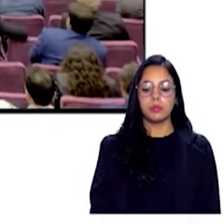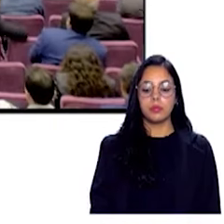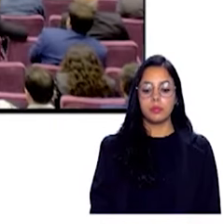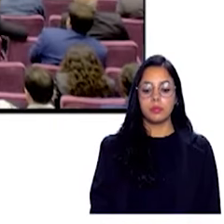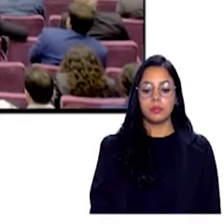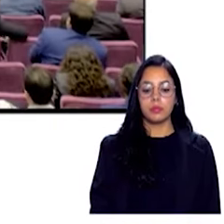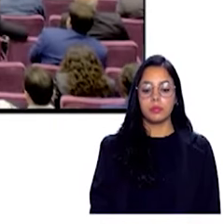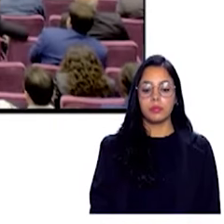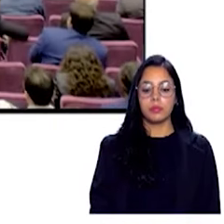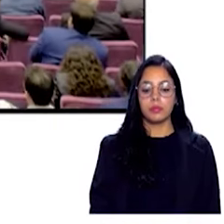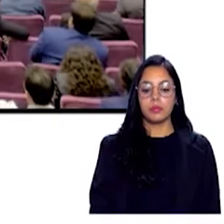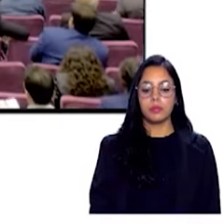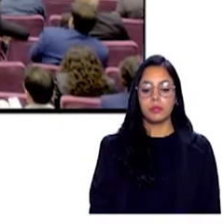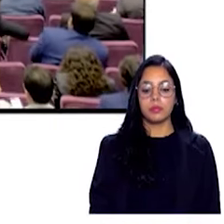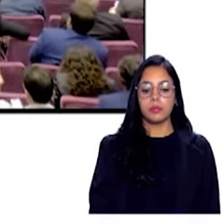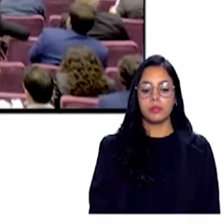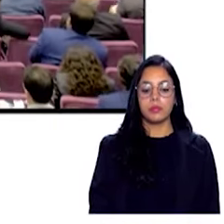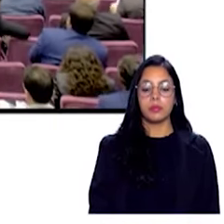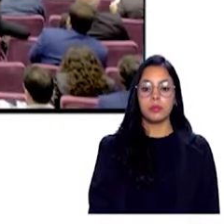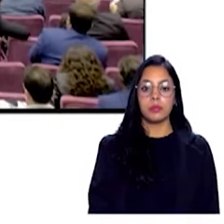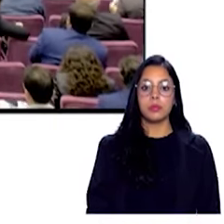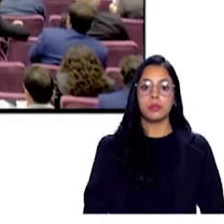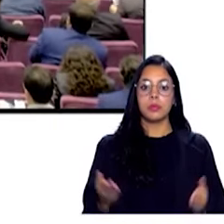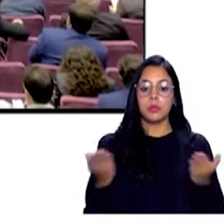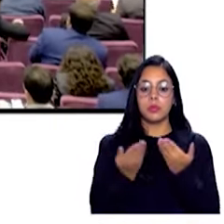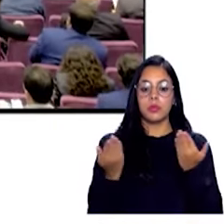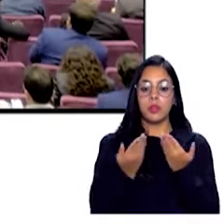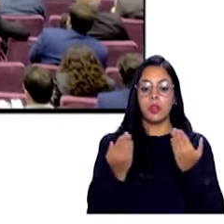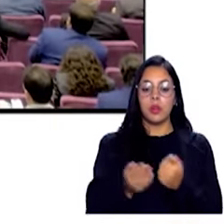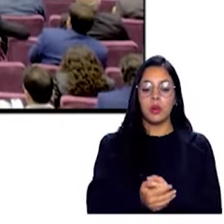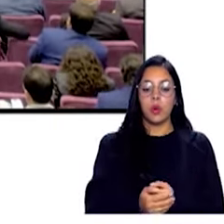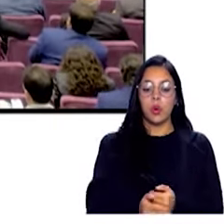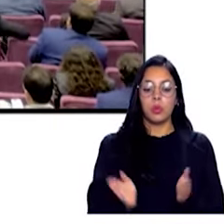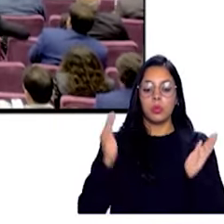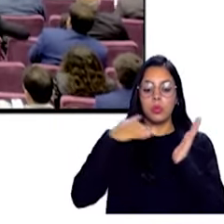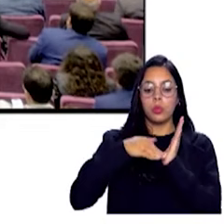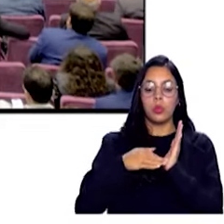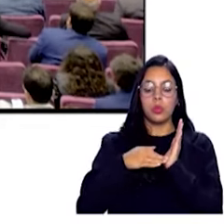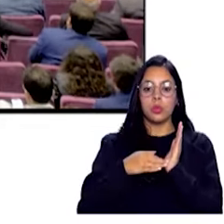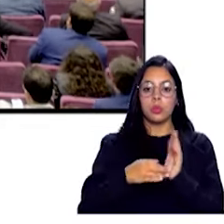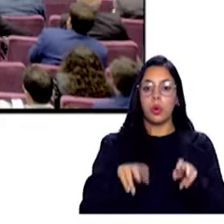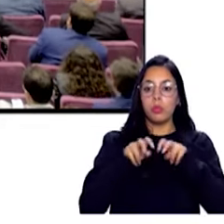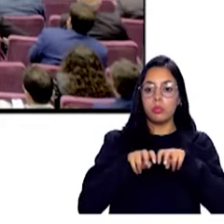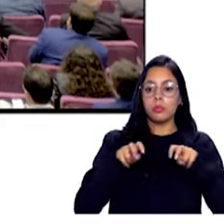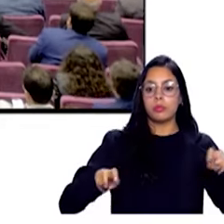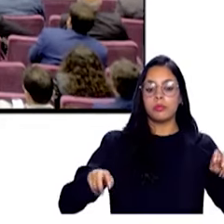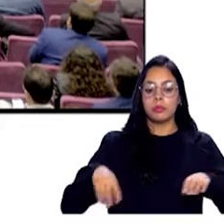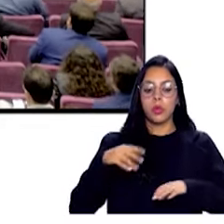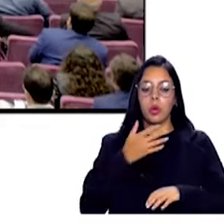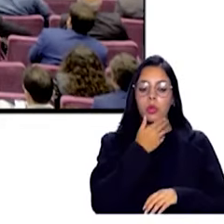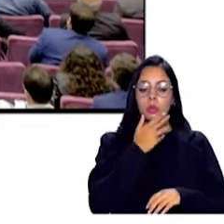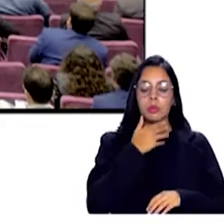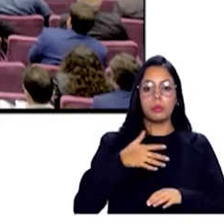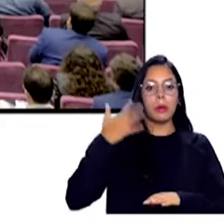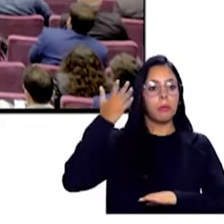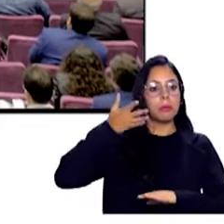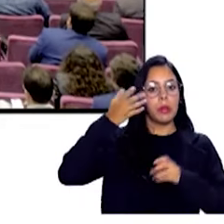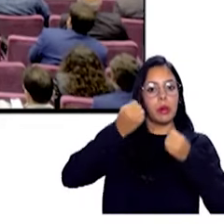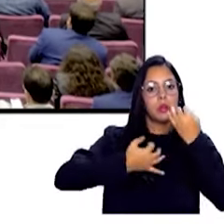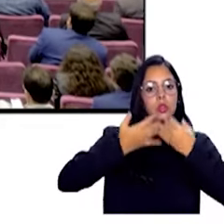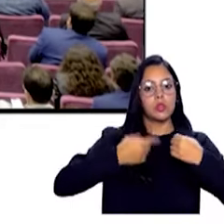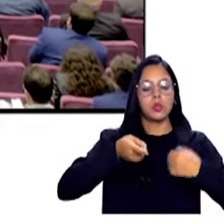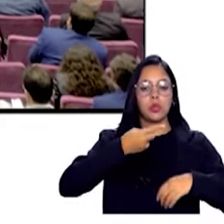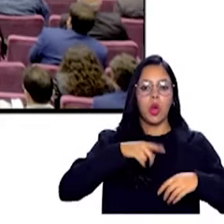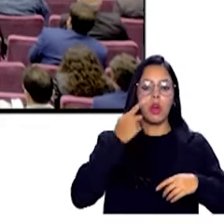obrigado então nesse último eh palestrante desse painel vimos reflexões sobre o controle